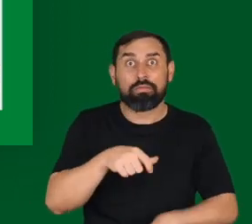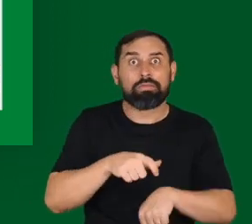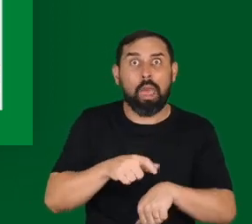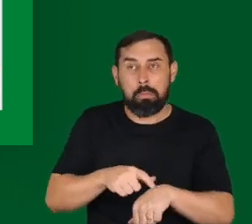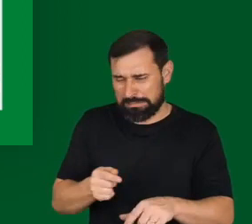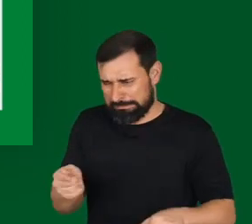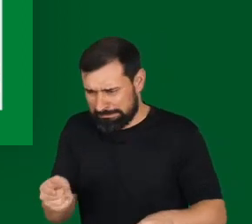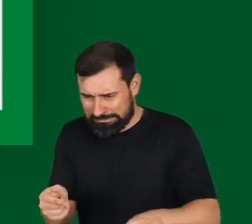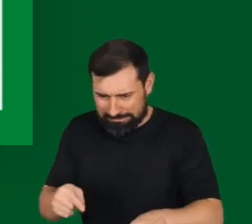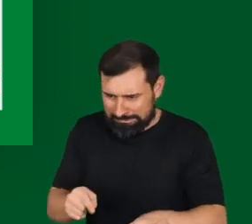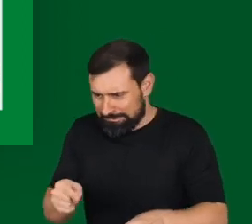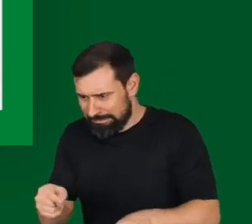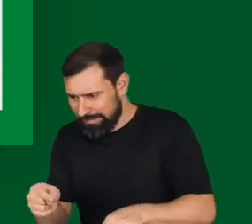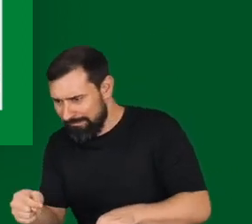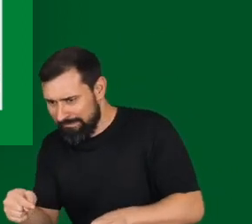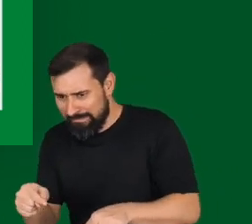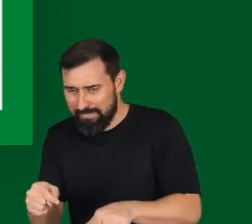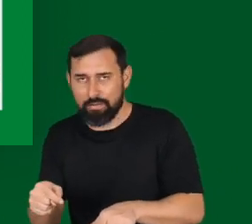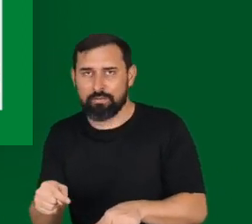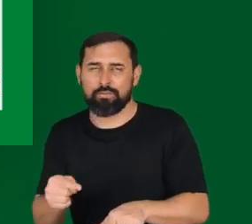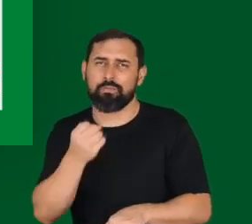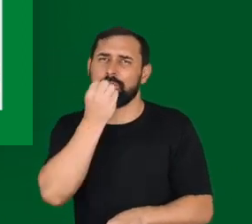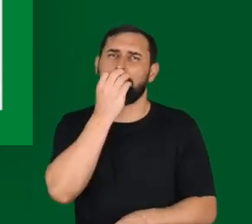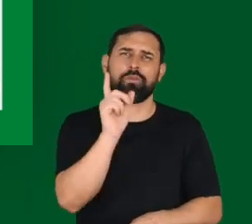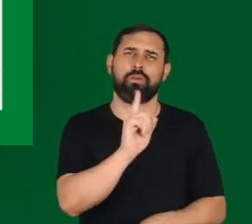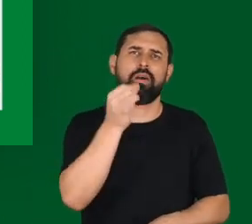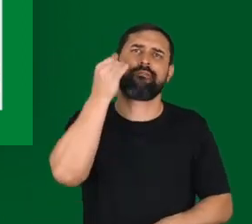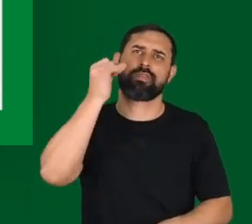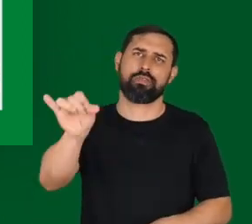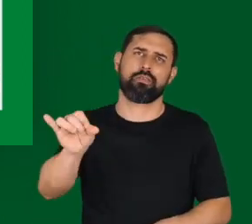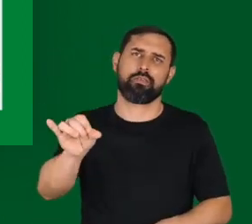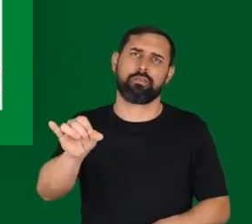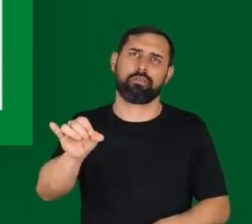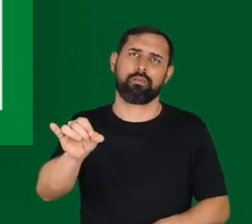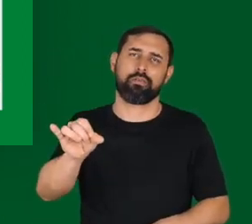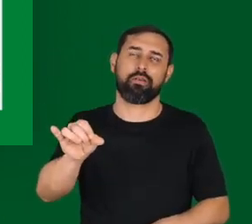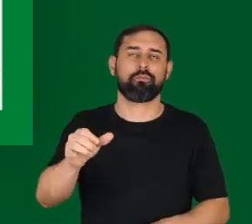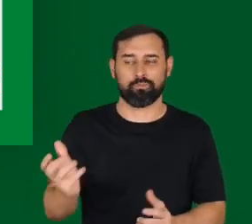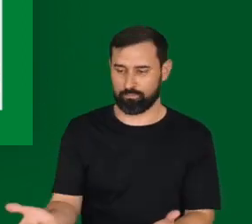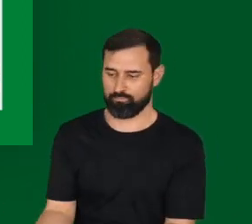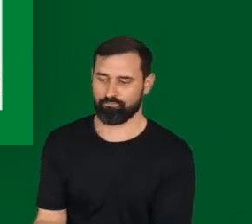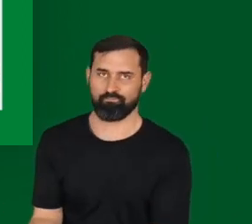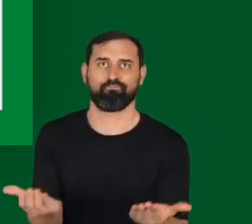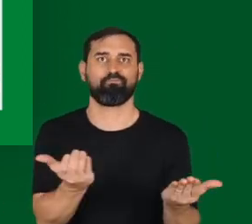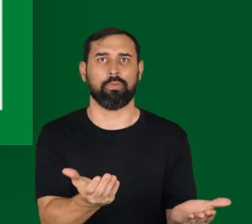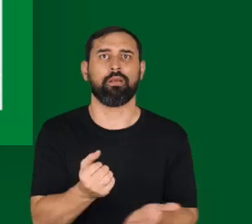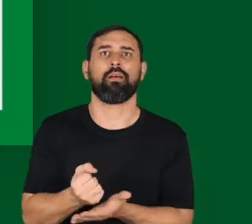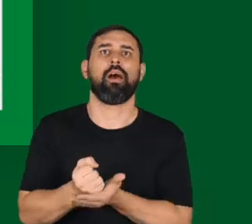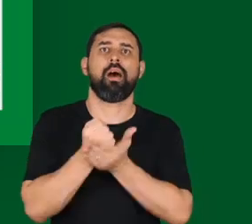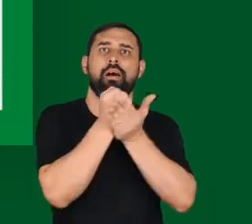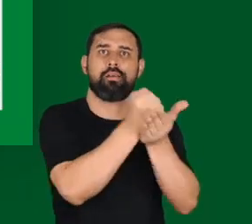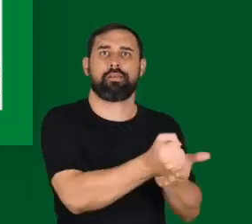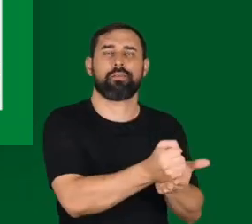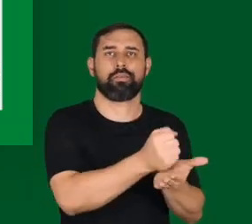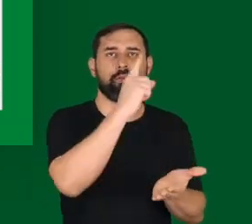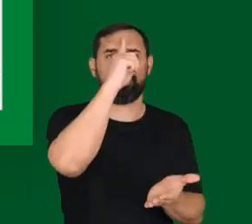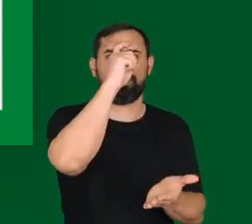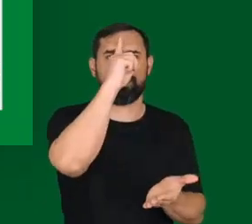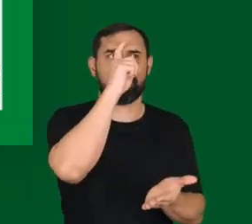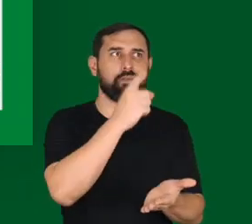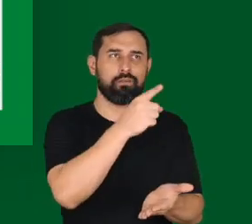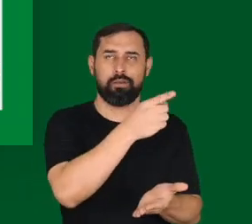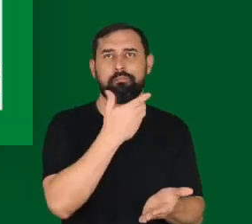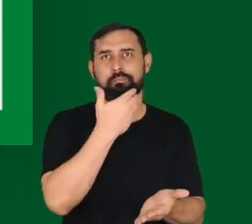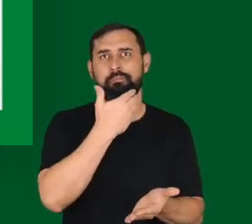benefício, tá? Então, se você está perdendo tempo na cena, não é o ideal ali. A gente vai fazer o